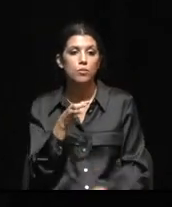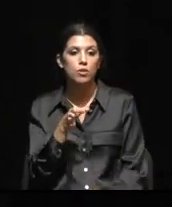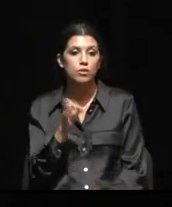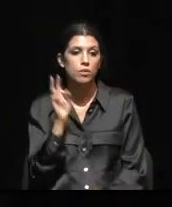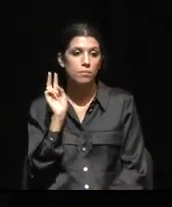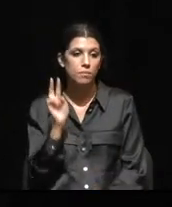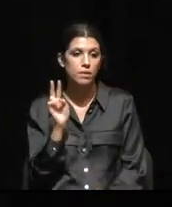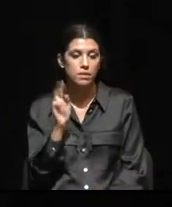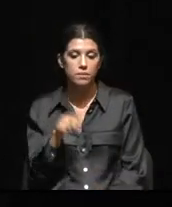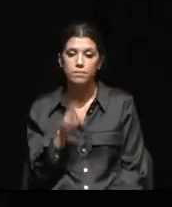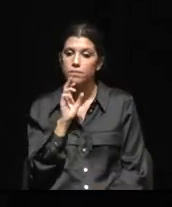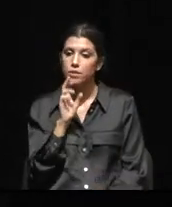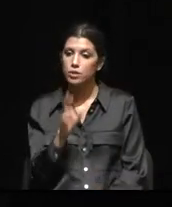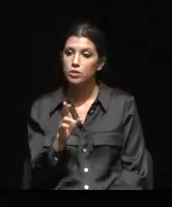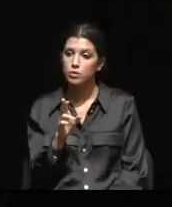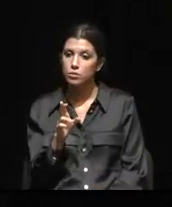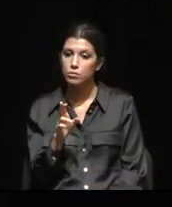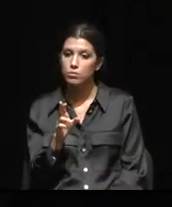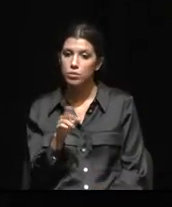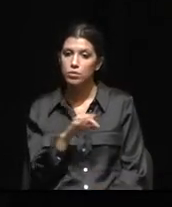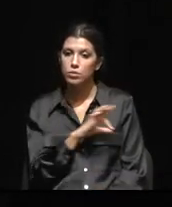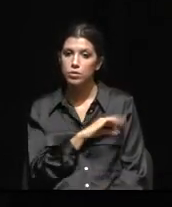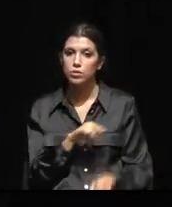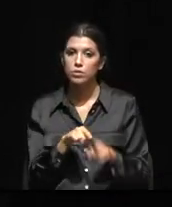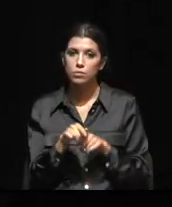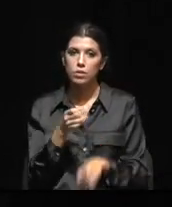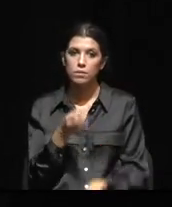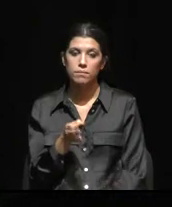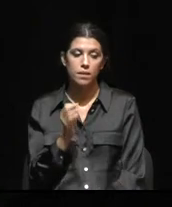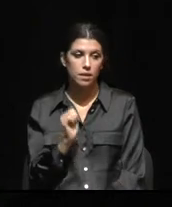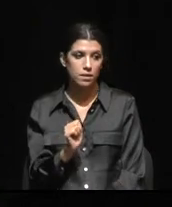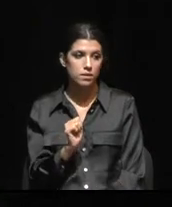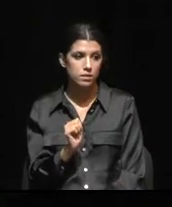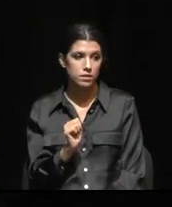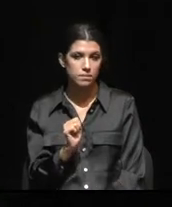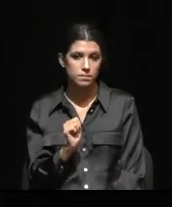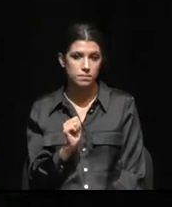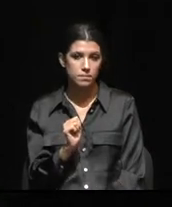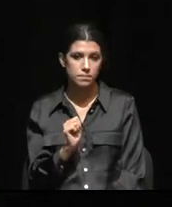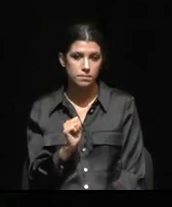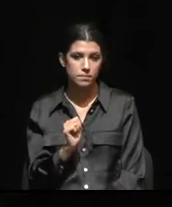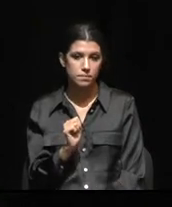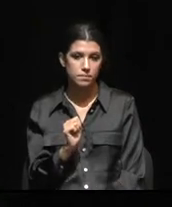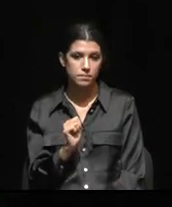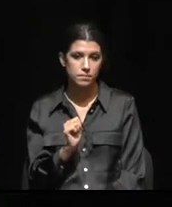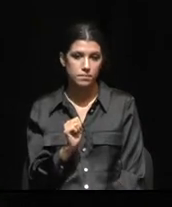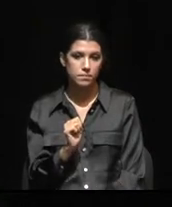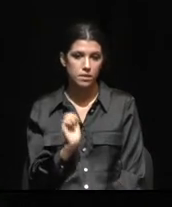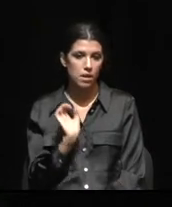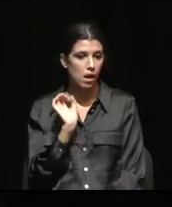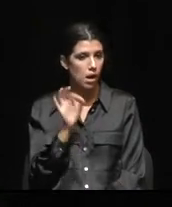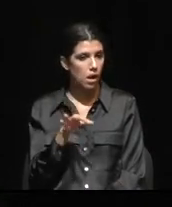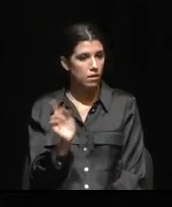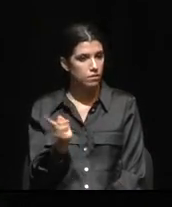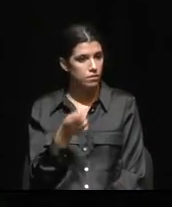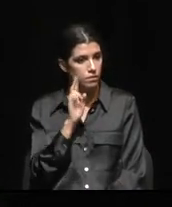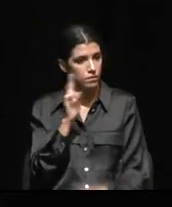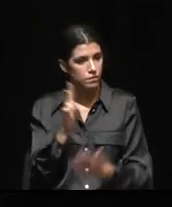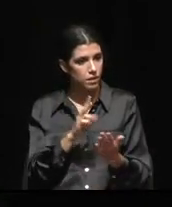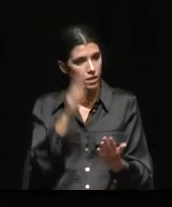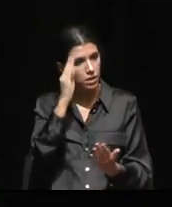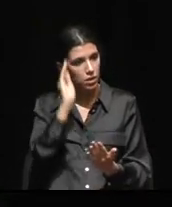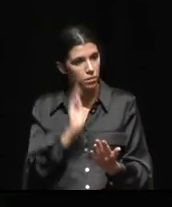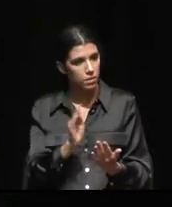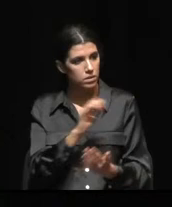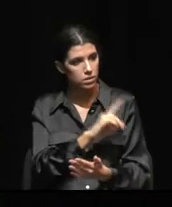eh respondendo eh ao Senhor deputado do partido socialista h eu eu sugiro lhe que Veja a recomendação da